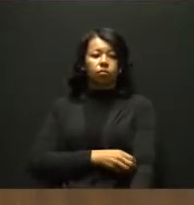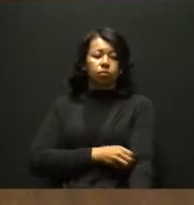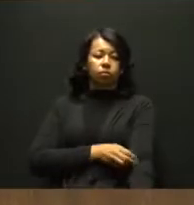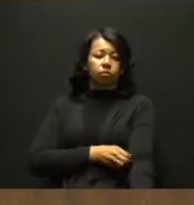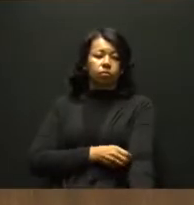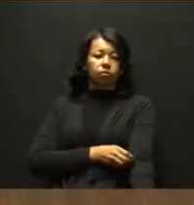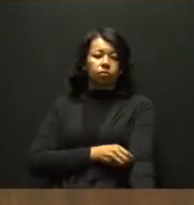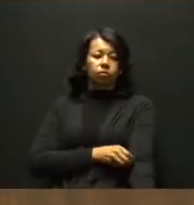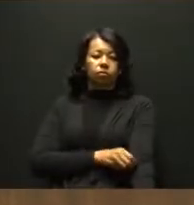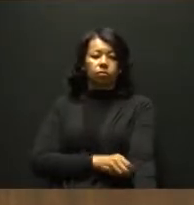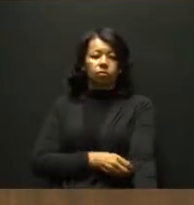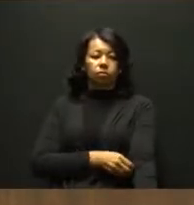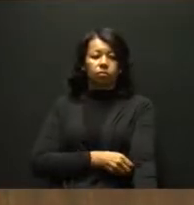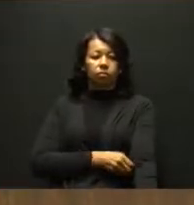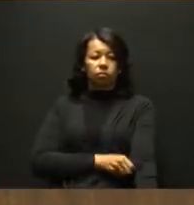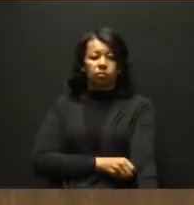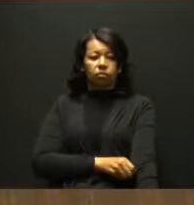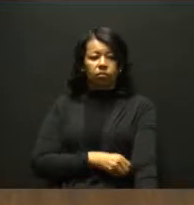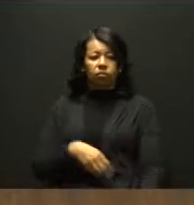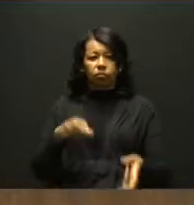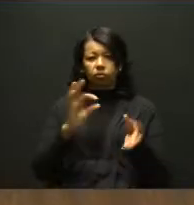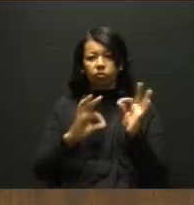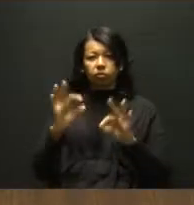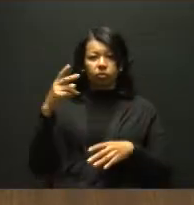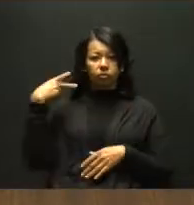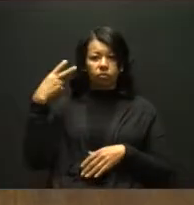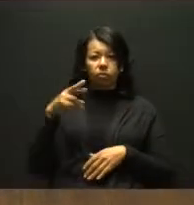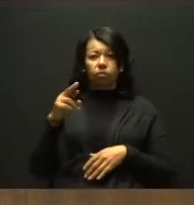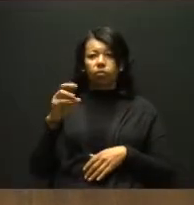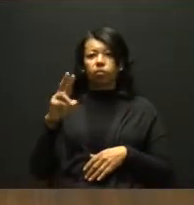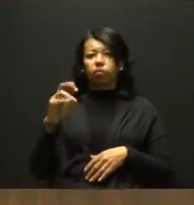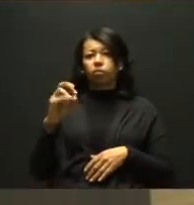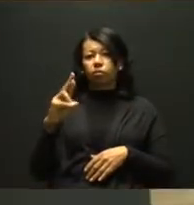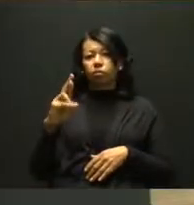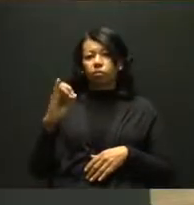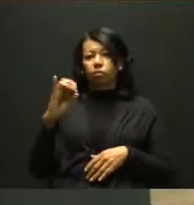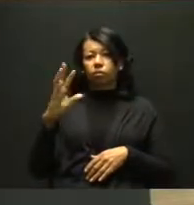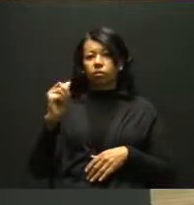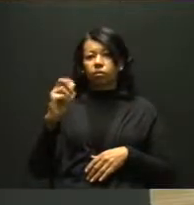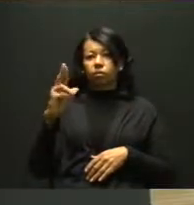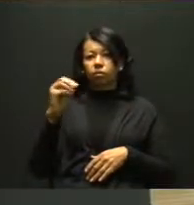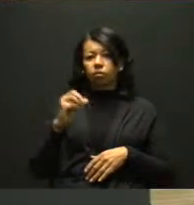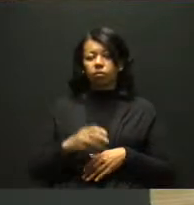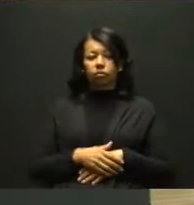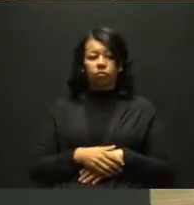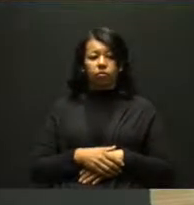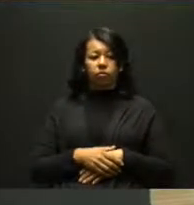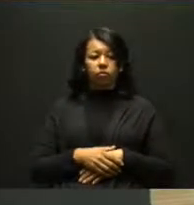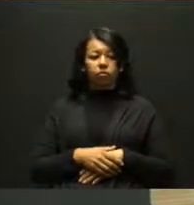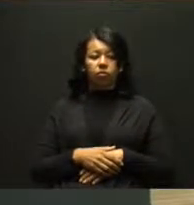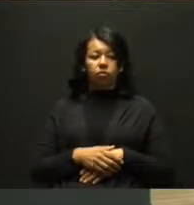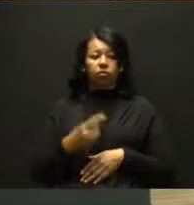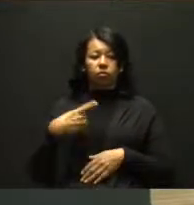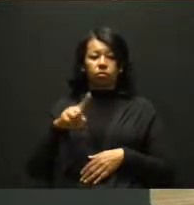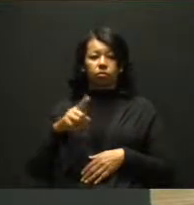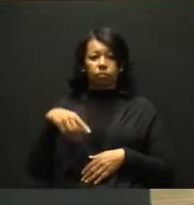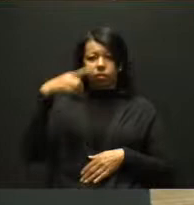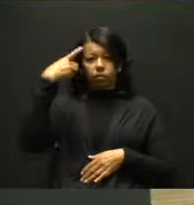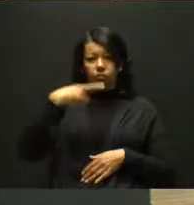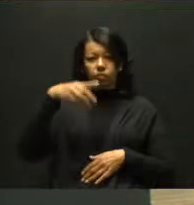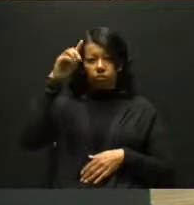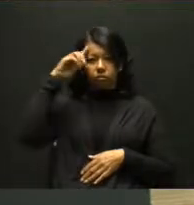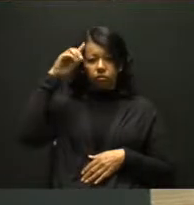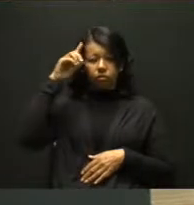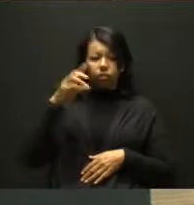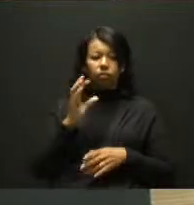a presidente o vereador ricardo que chão gostaria constar plenário para passar direto do dia submeter